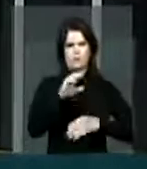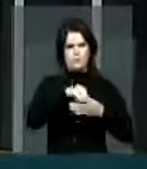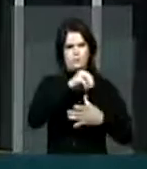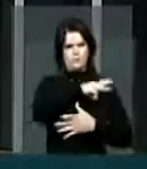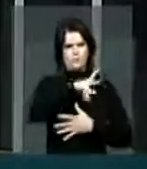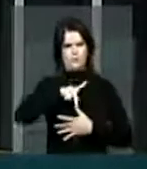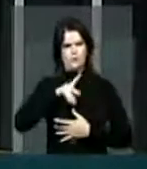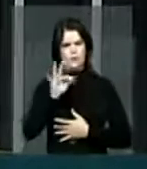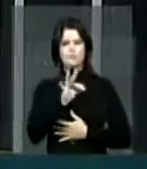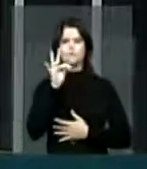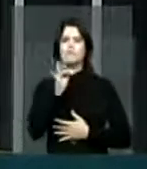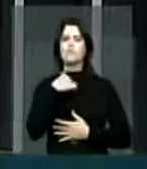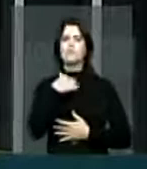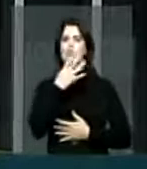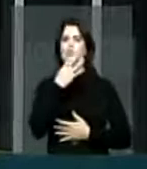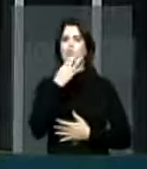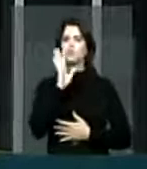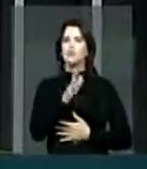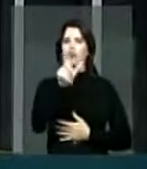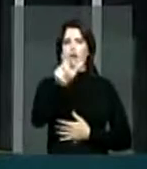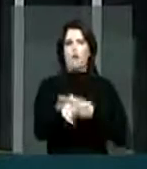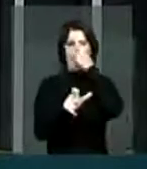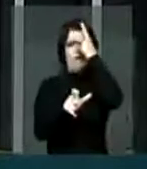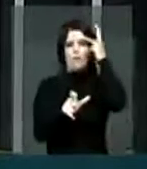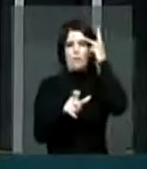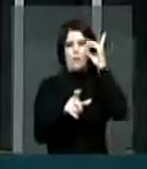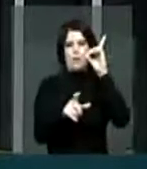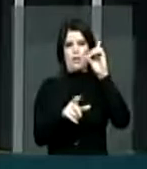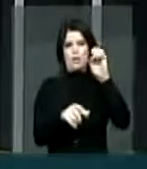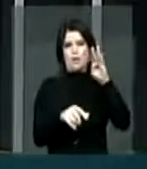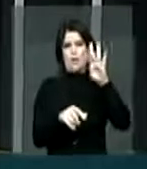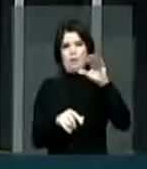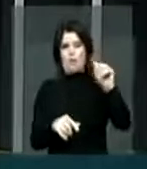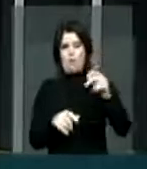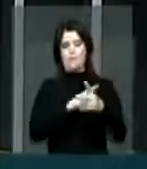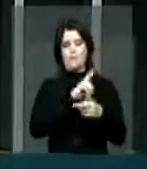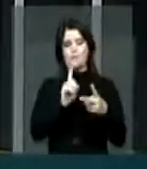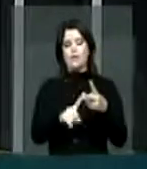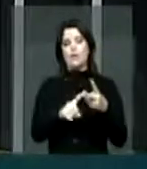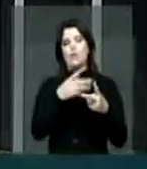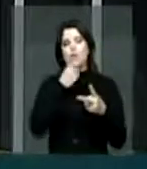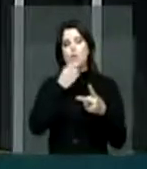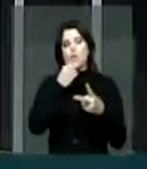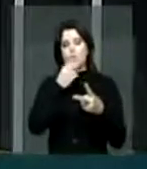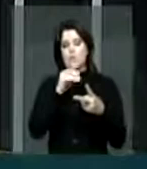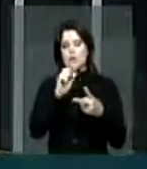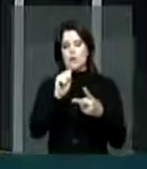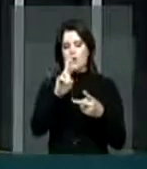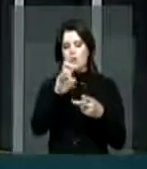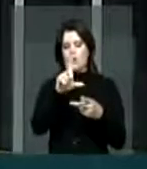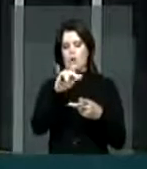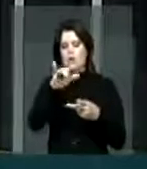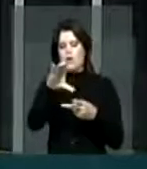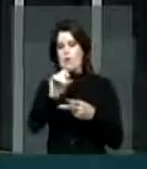Público Federal, conheço a procuradora Débora Duprá, o procurador Aurélio,